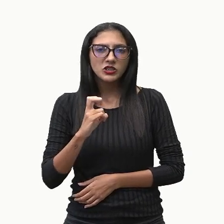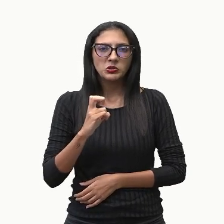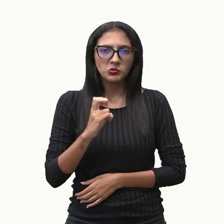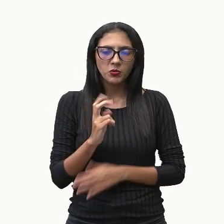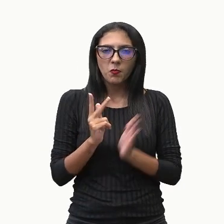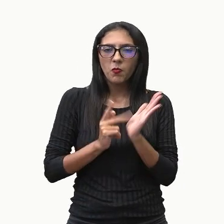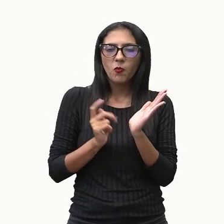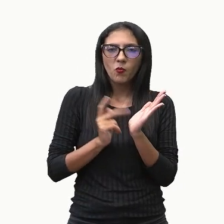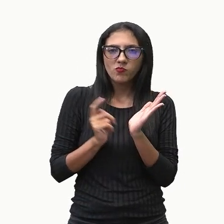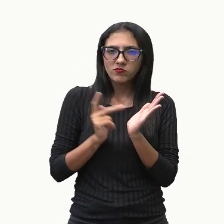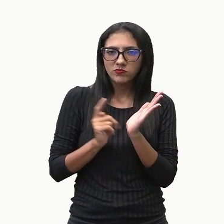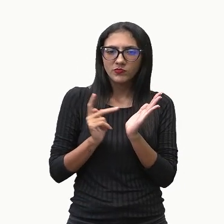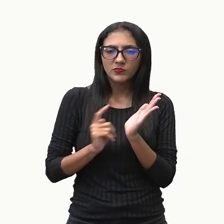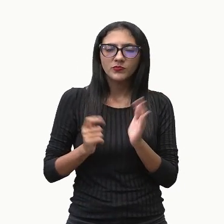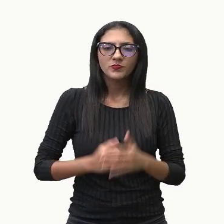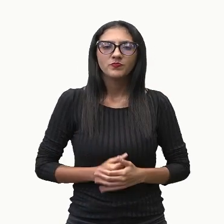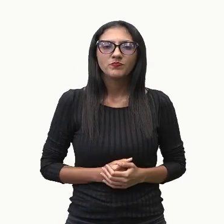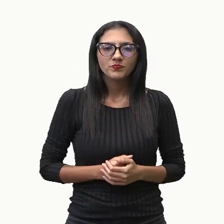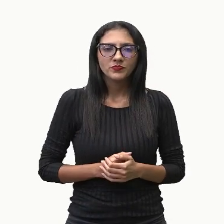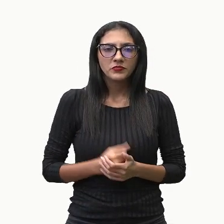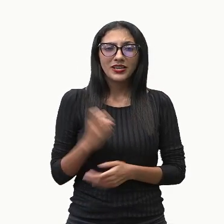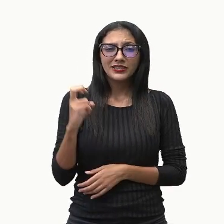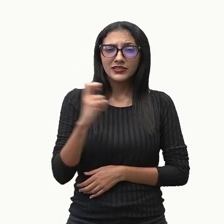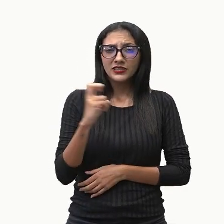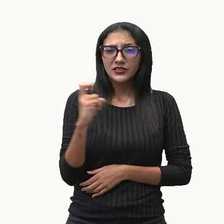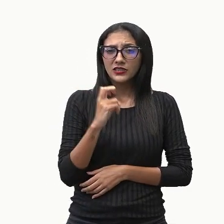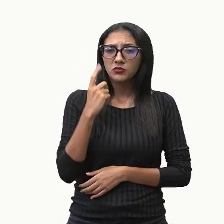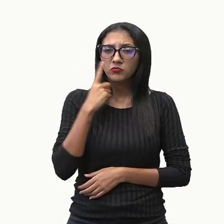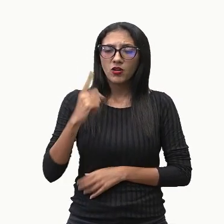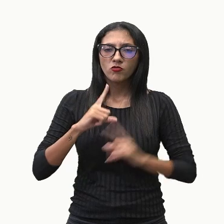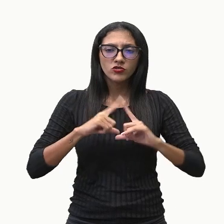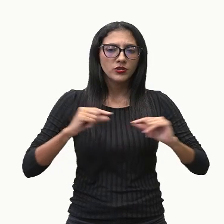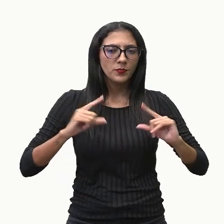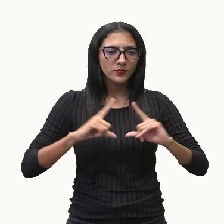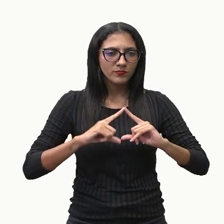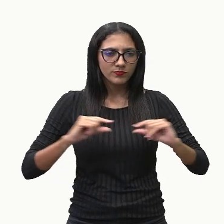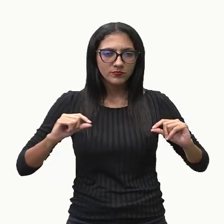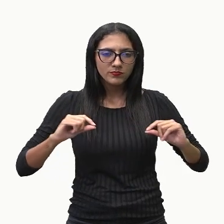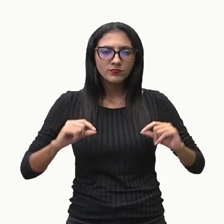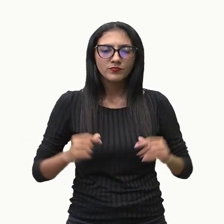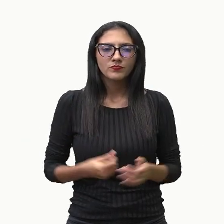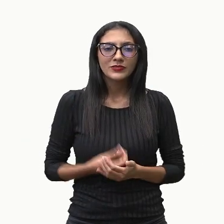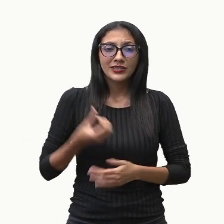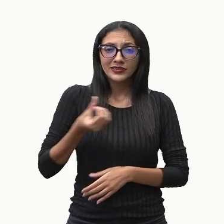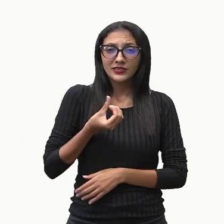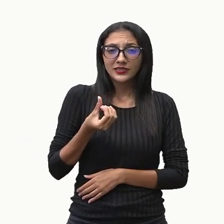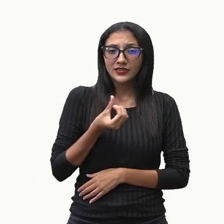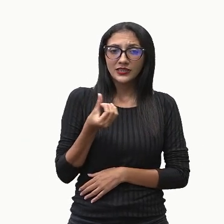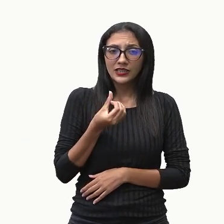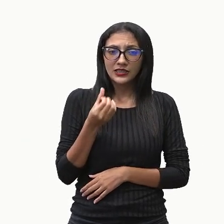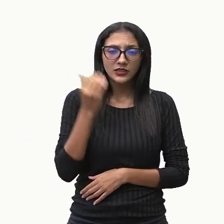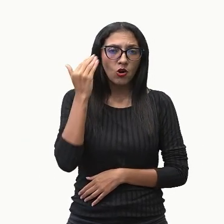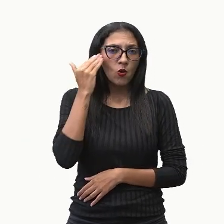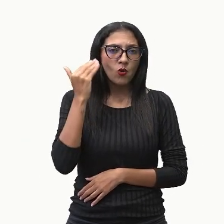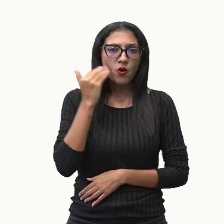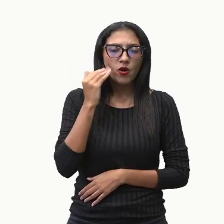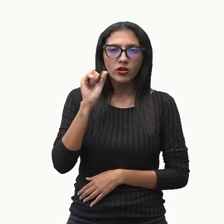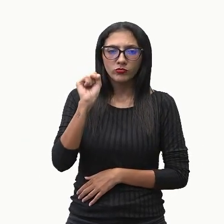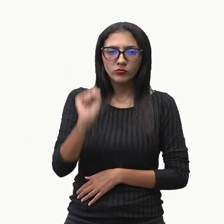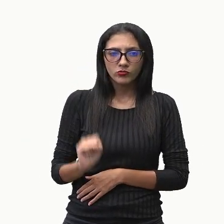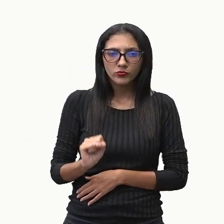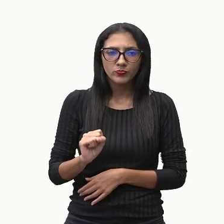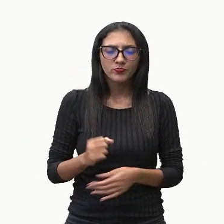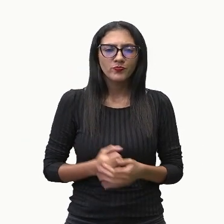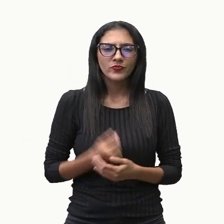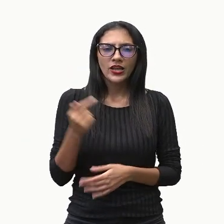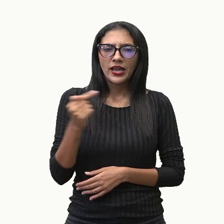pontos, veja só. Depois, em quinto lugar, nós temos o Japão, em sexto, a Coreia do Sul, em sétimo, nós temos